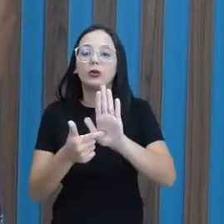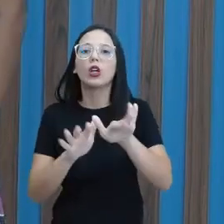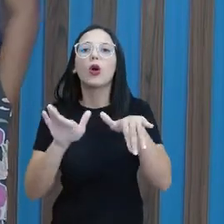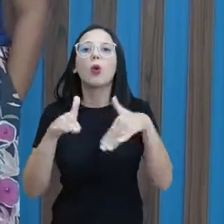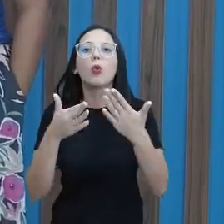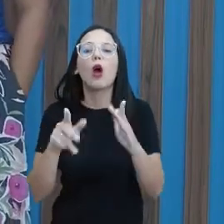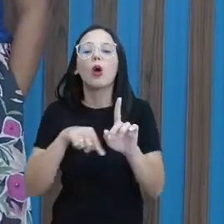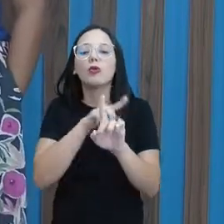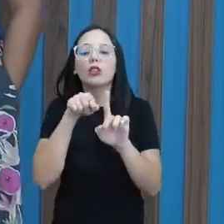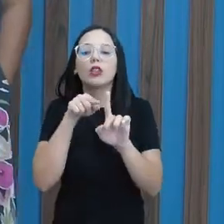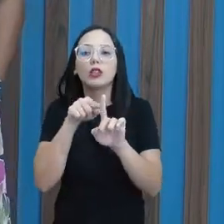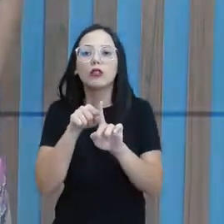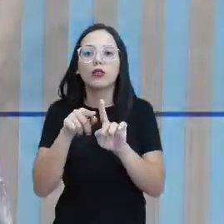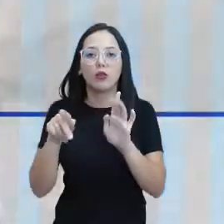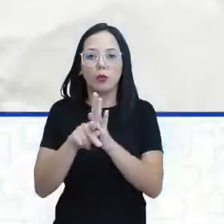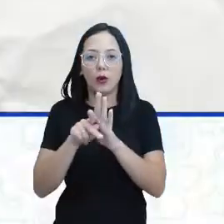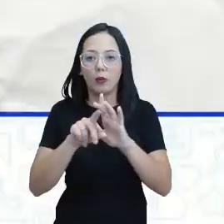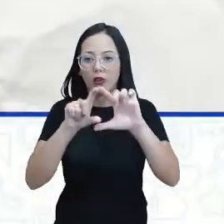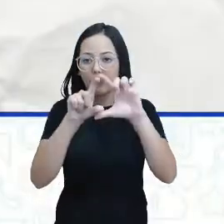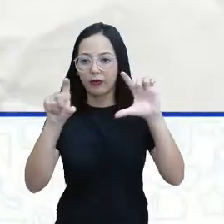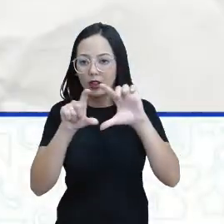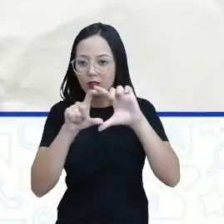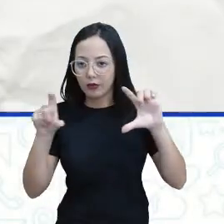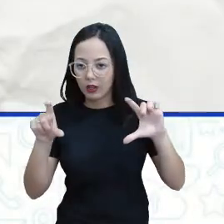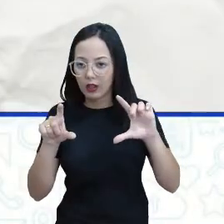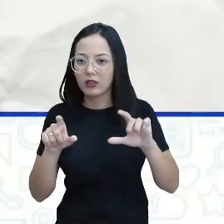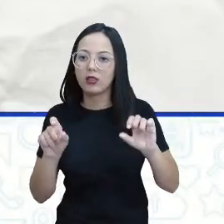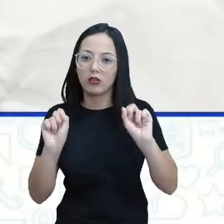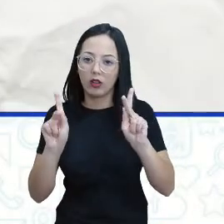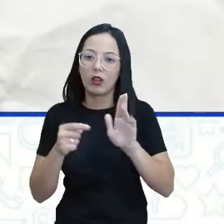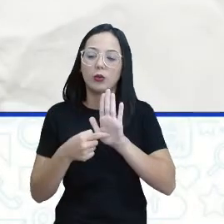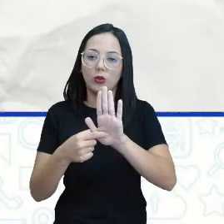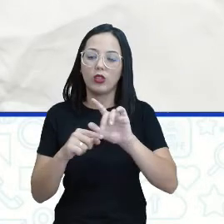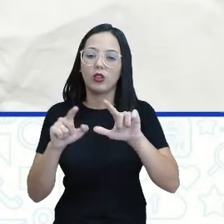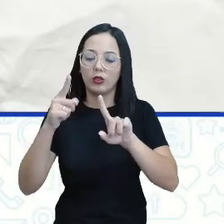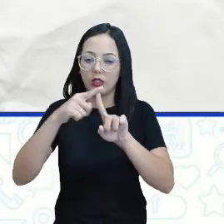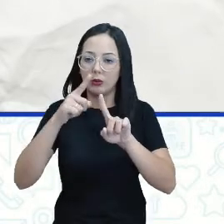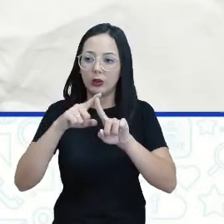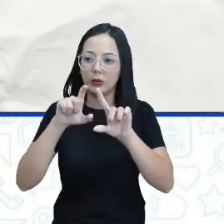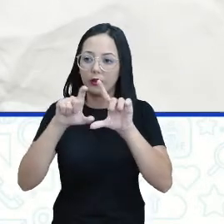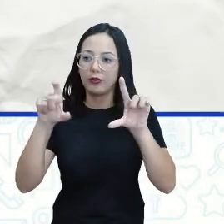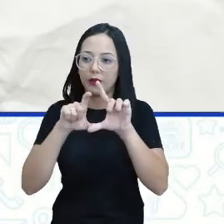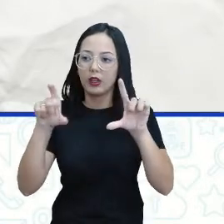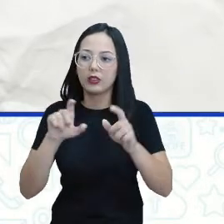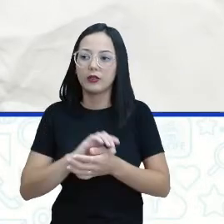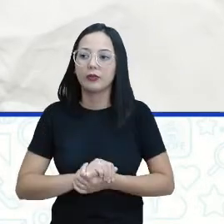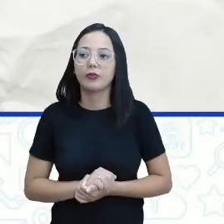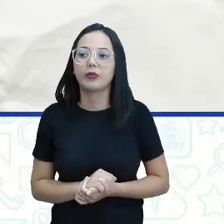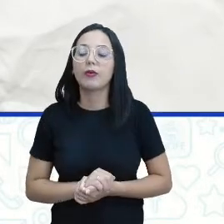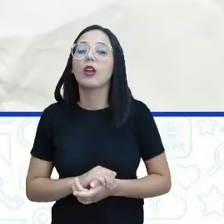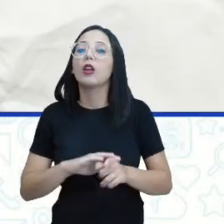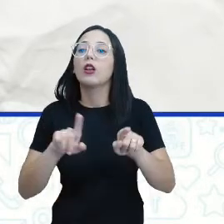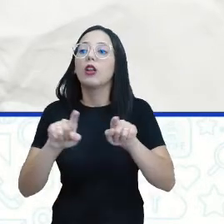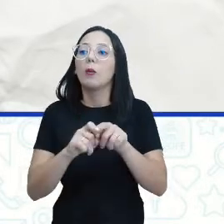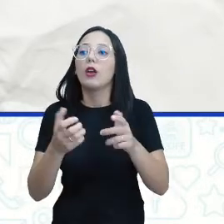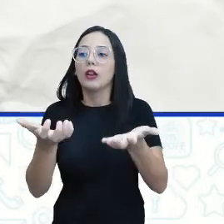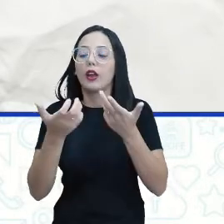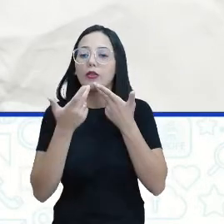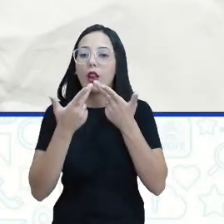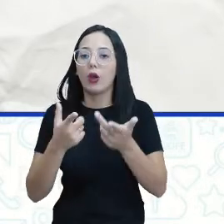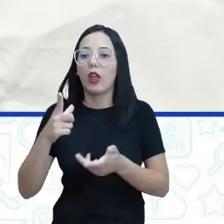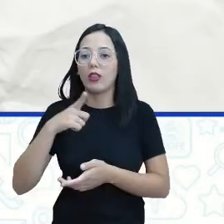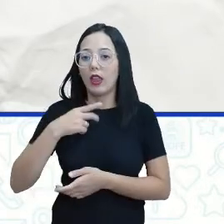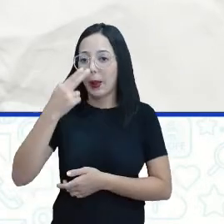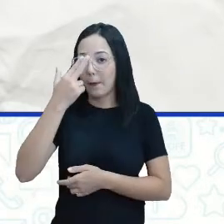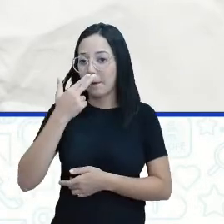a intencionalidade discursiva de cada frase através da indicação do tipo de frase. O que eu quero dizer? Eu tenho a mesma